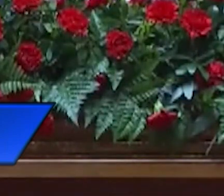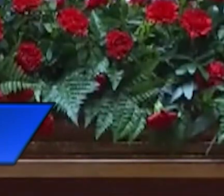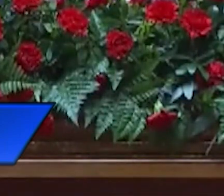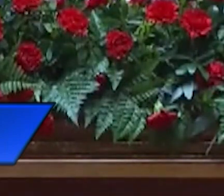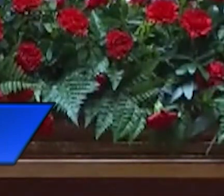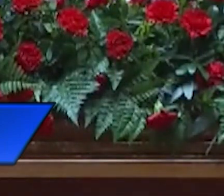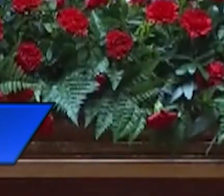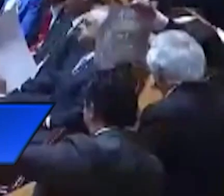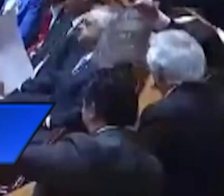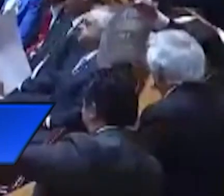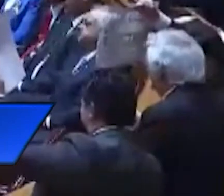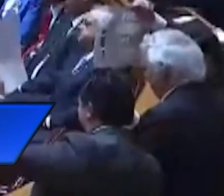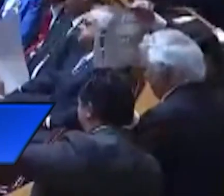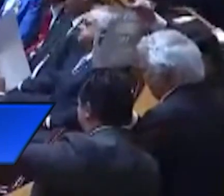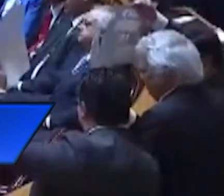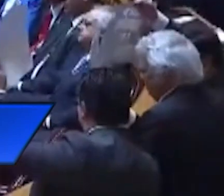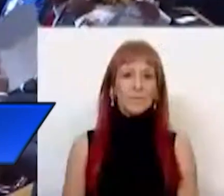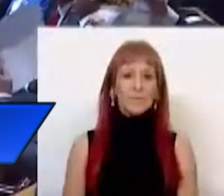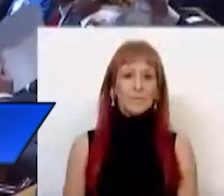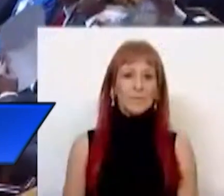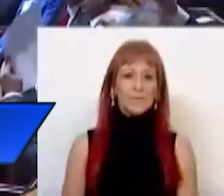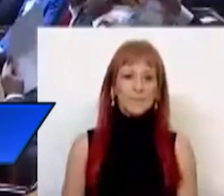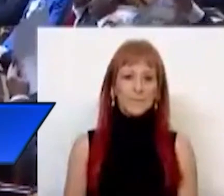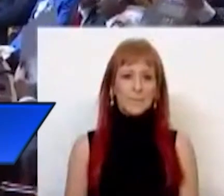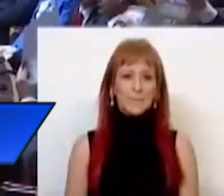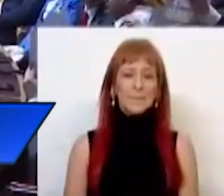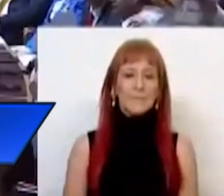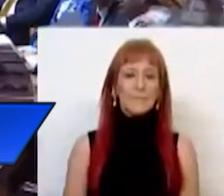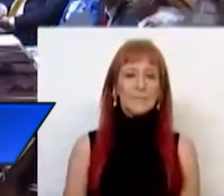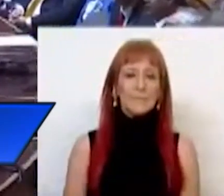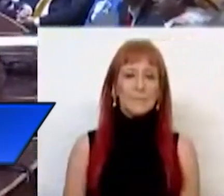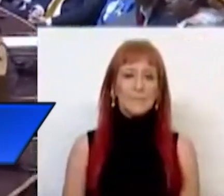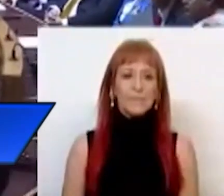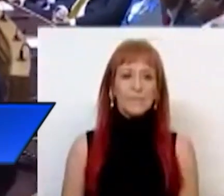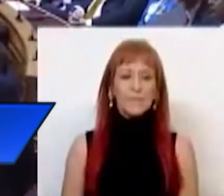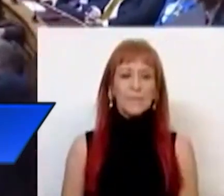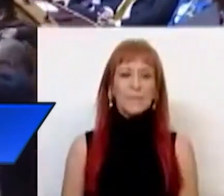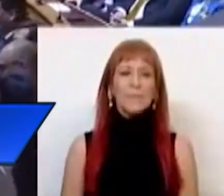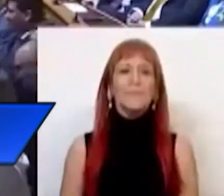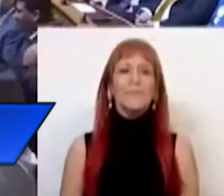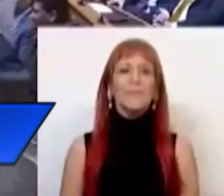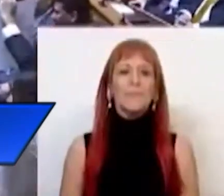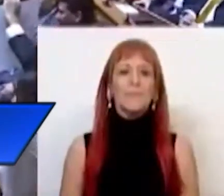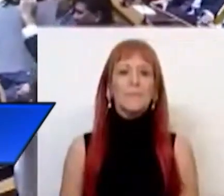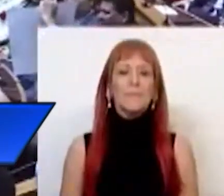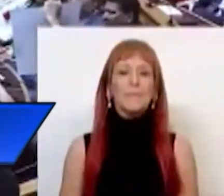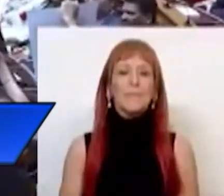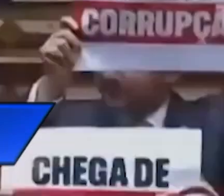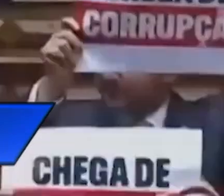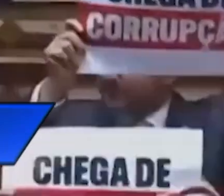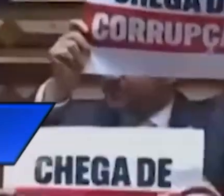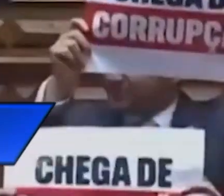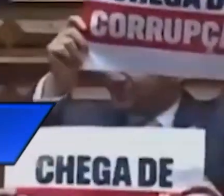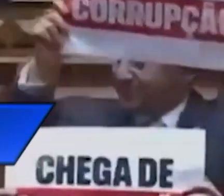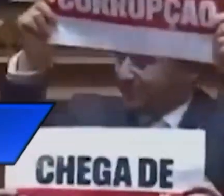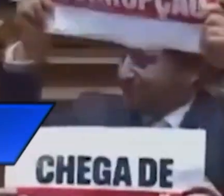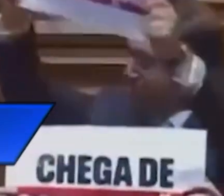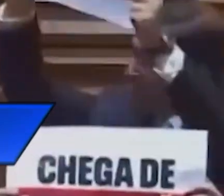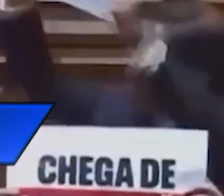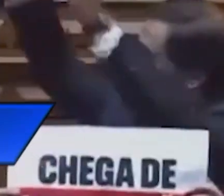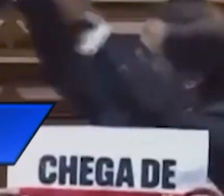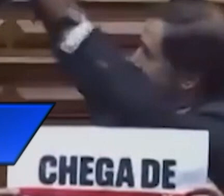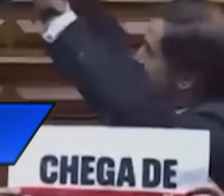brasileiro integrantes de várias bancadas responderam com aplausos mas 11 parlamentares do partido